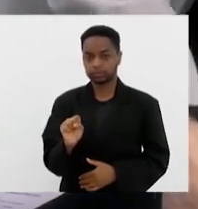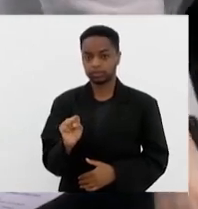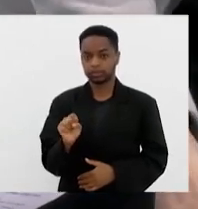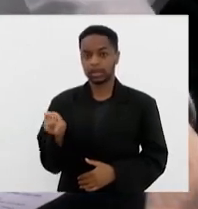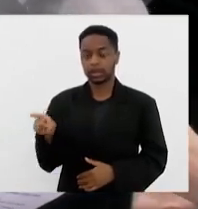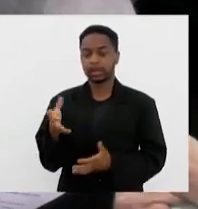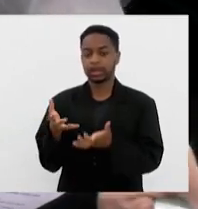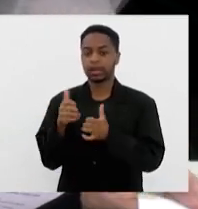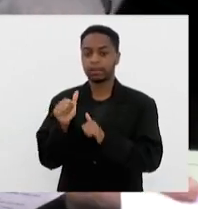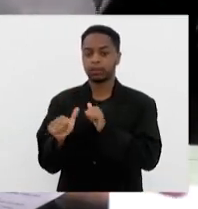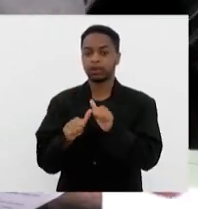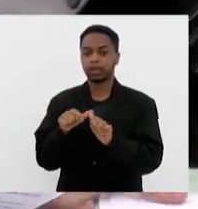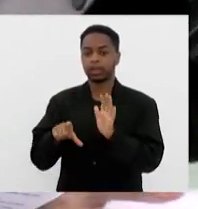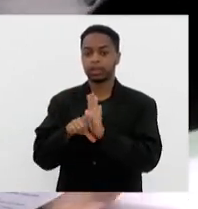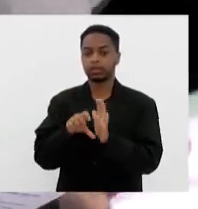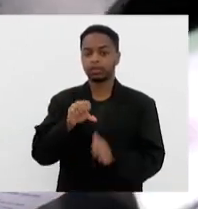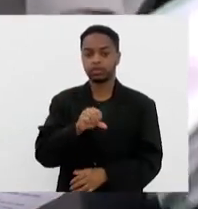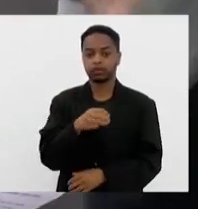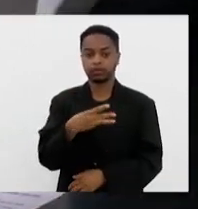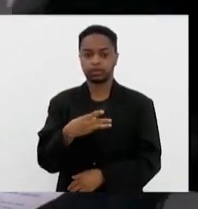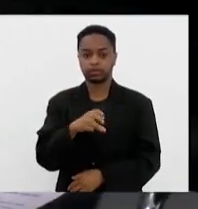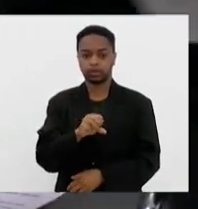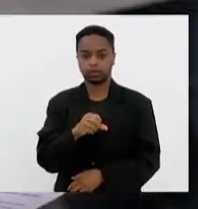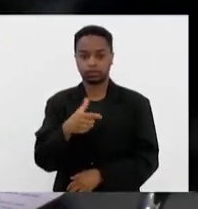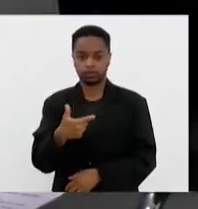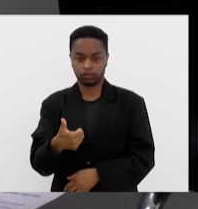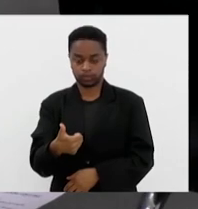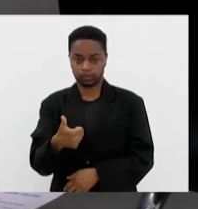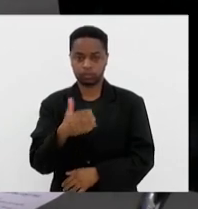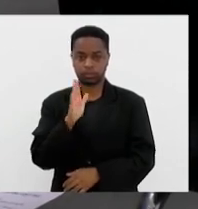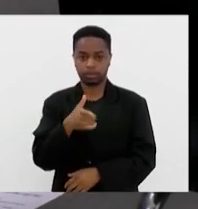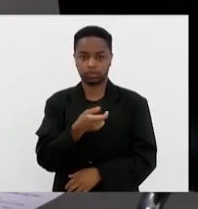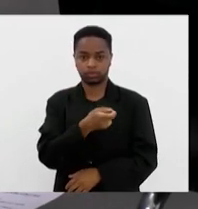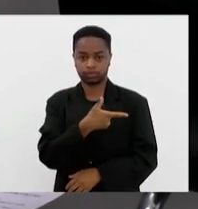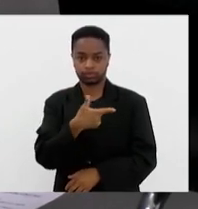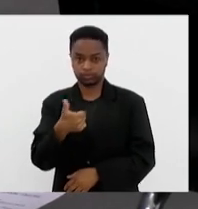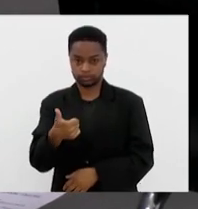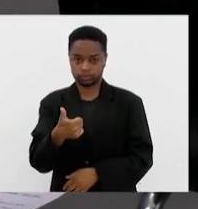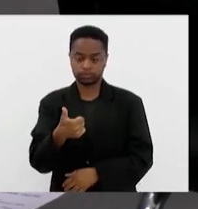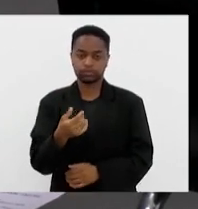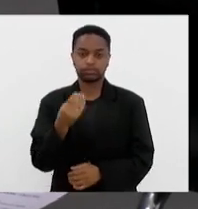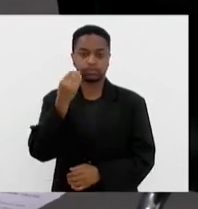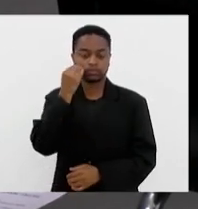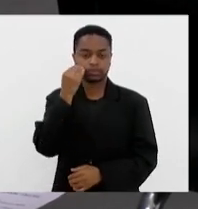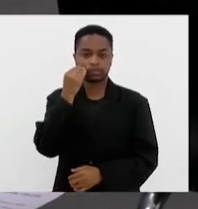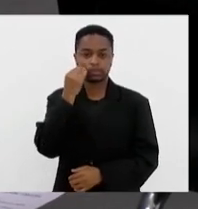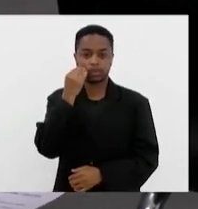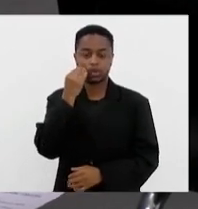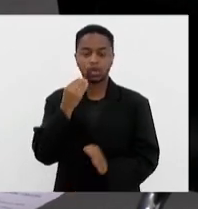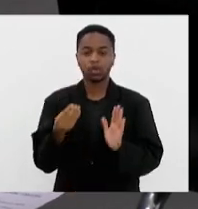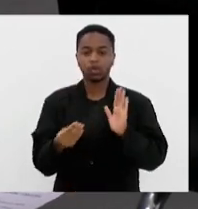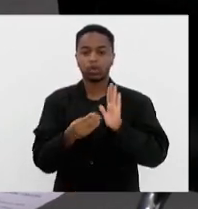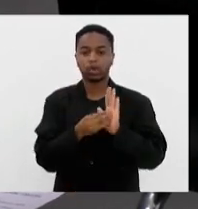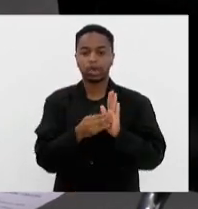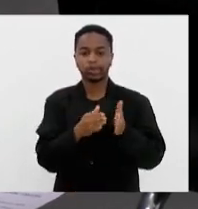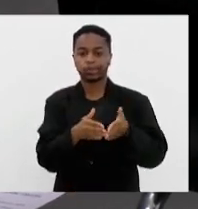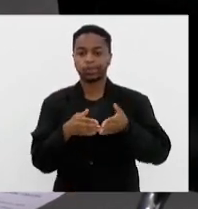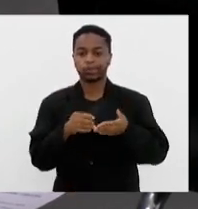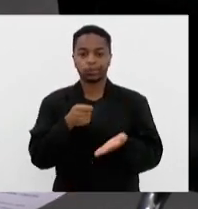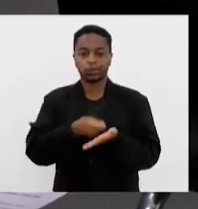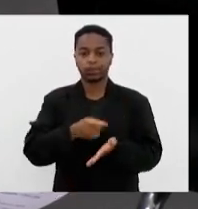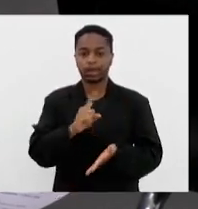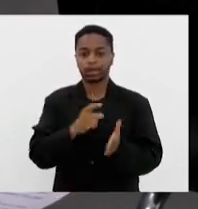quer alterar a lei 9391 de 21, para jogar a isenção para 31 de julho de